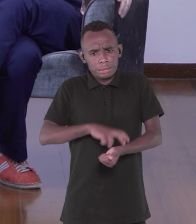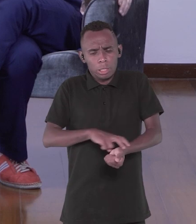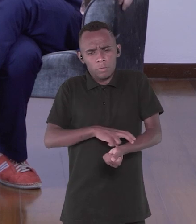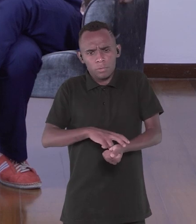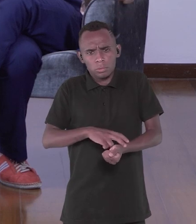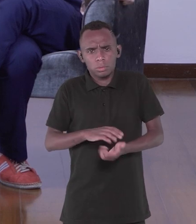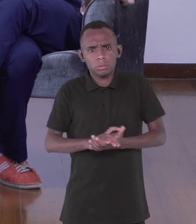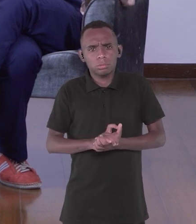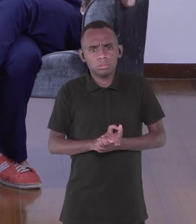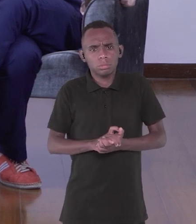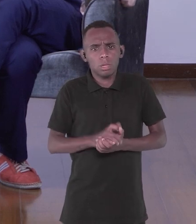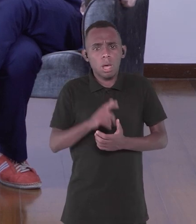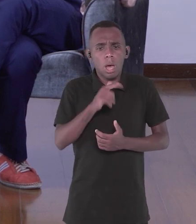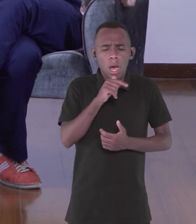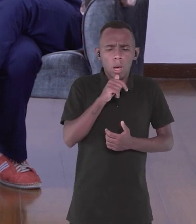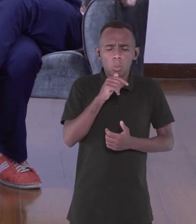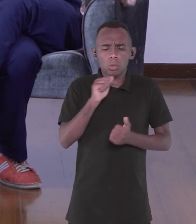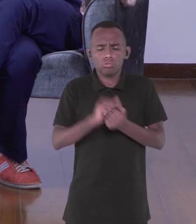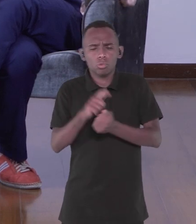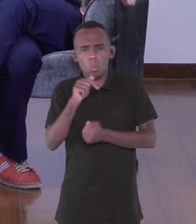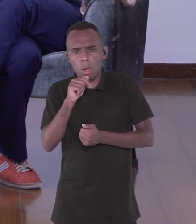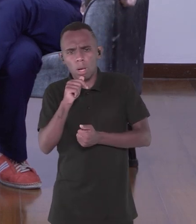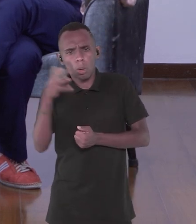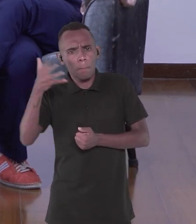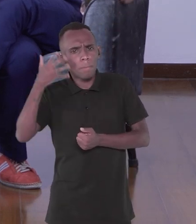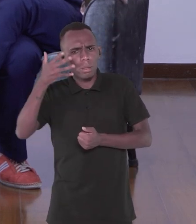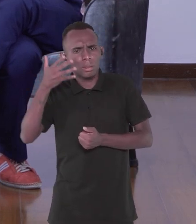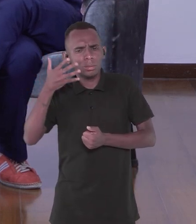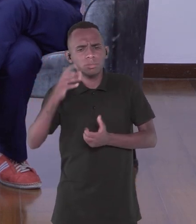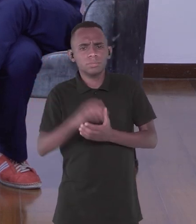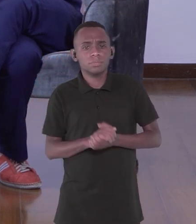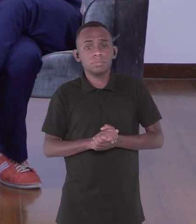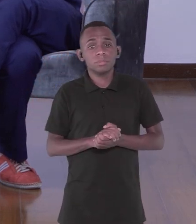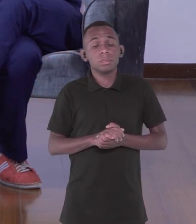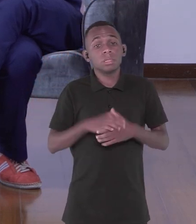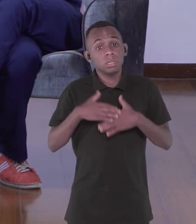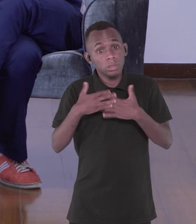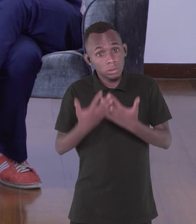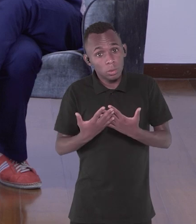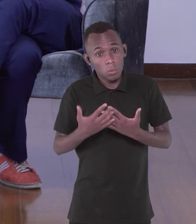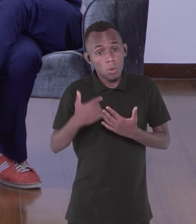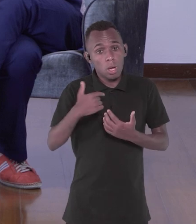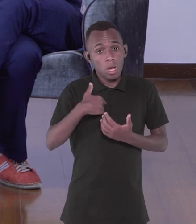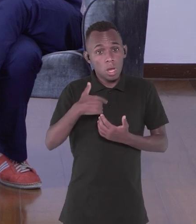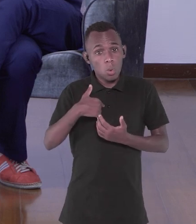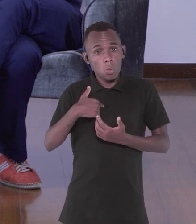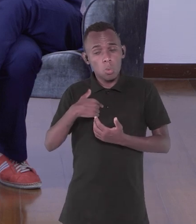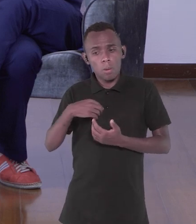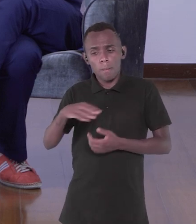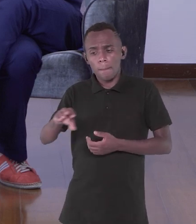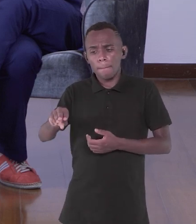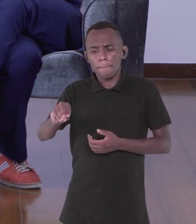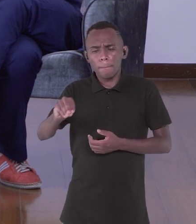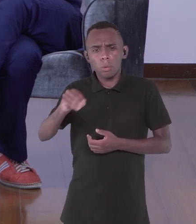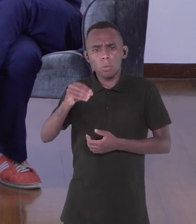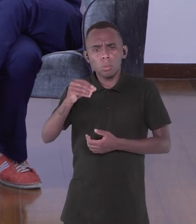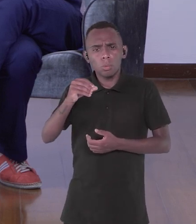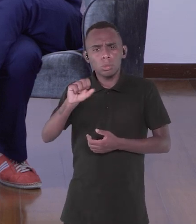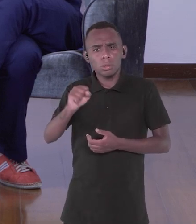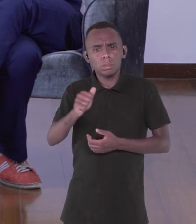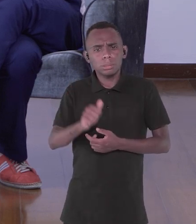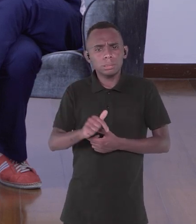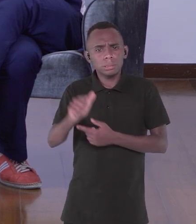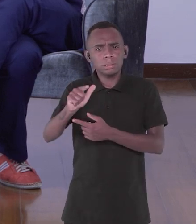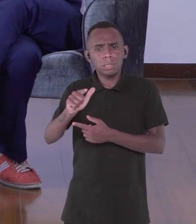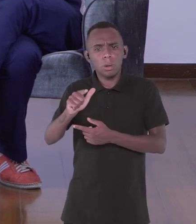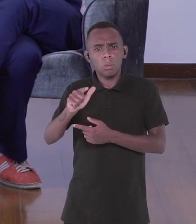Ele falou, meus discursos são água com água. E cada vez que eu ponho a mão no saleiro para colocar um pouco de sal na